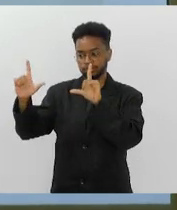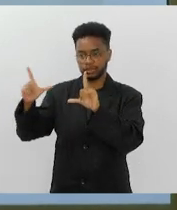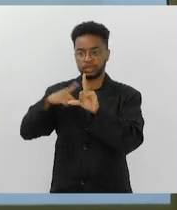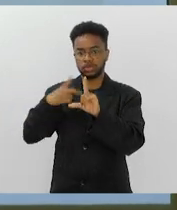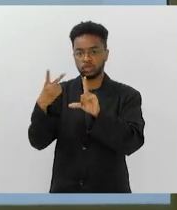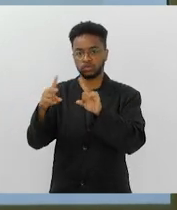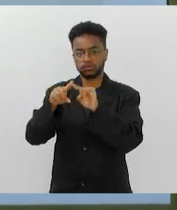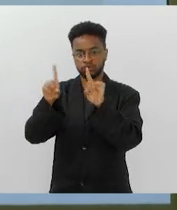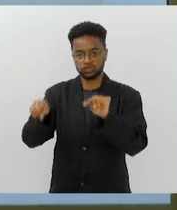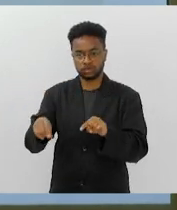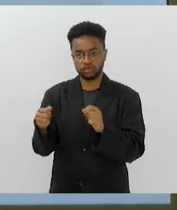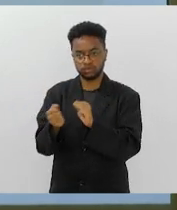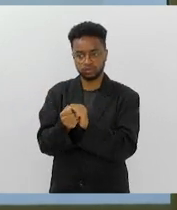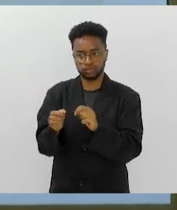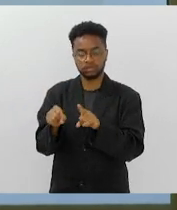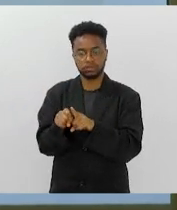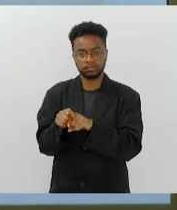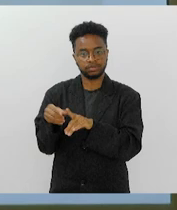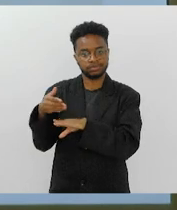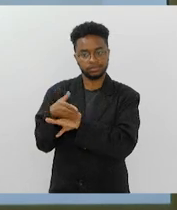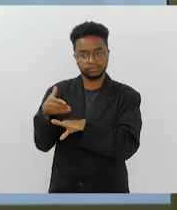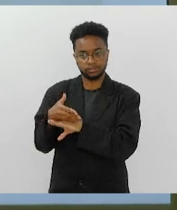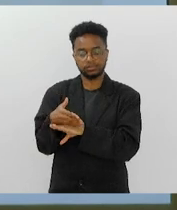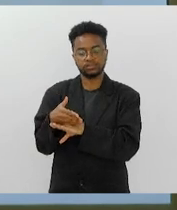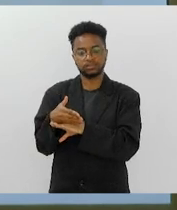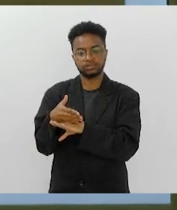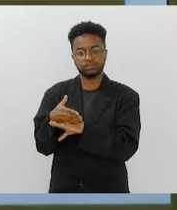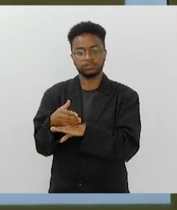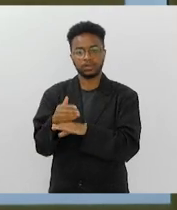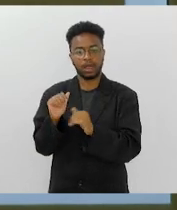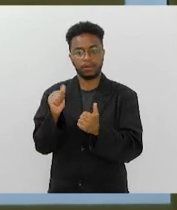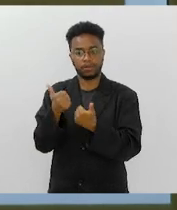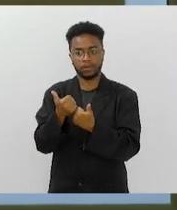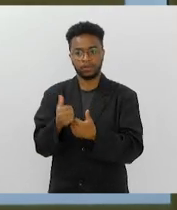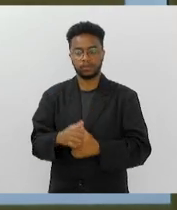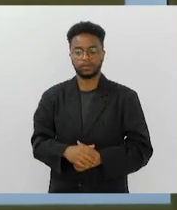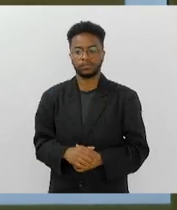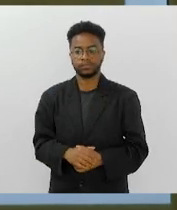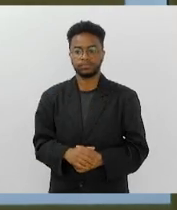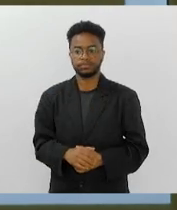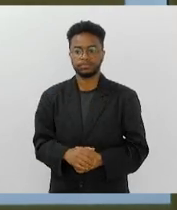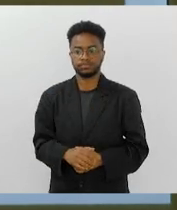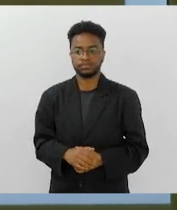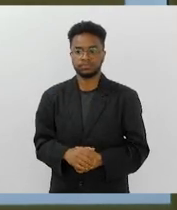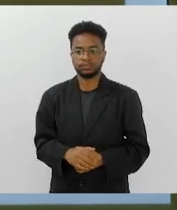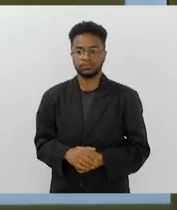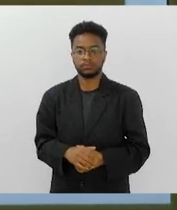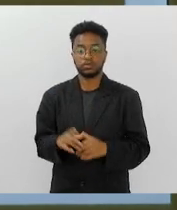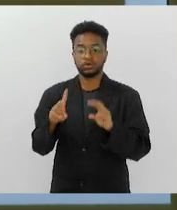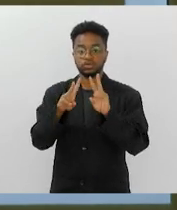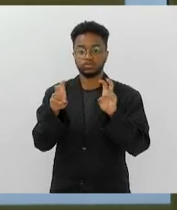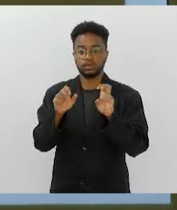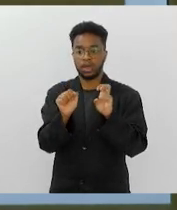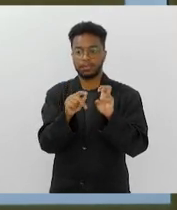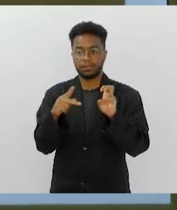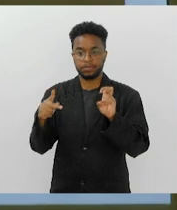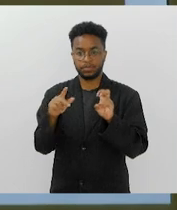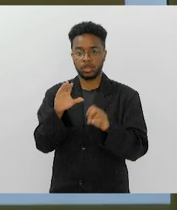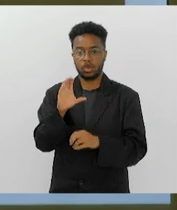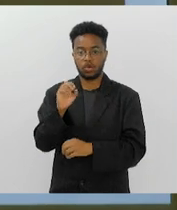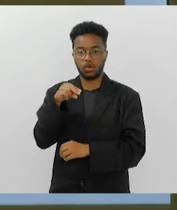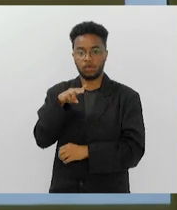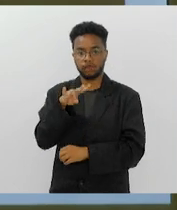que também estão lotados aí para poder dar todo esse suporte. Sobre o aplicativo Conviva, esse daqui é como